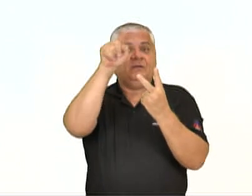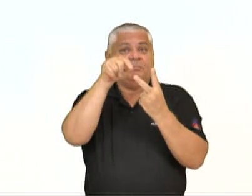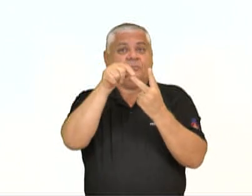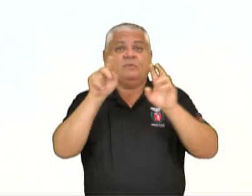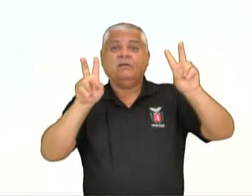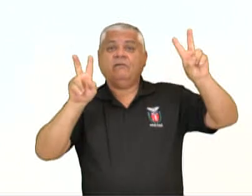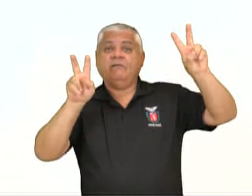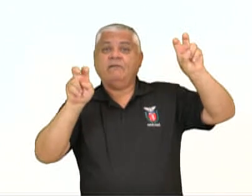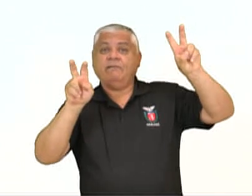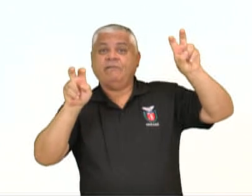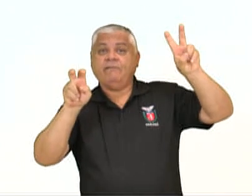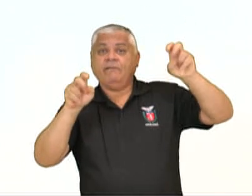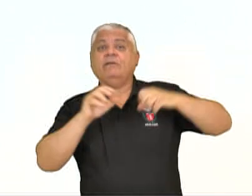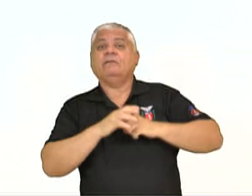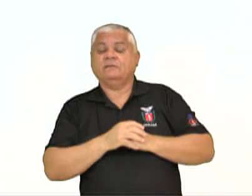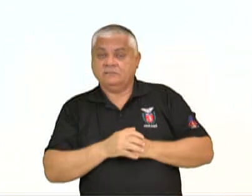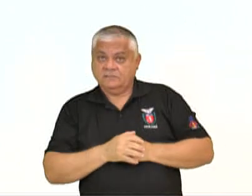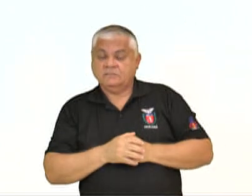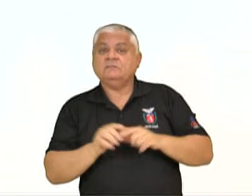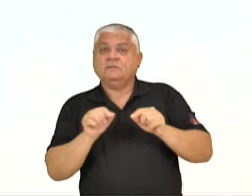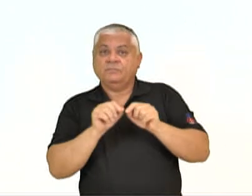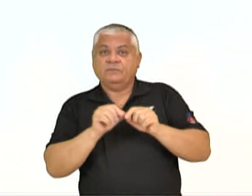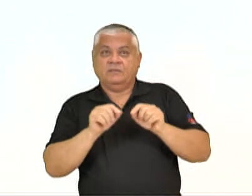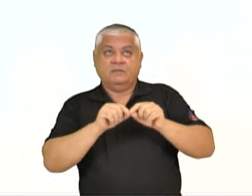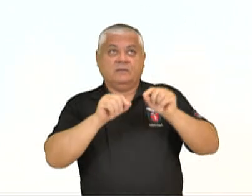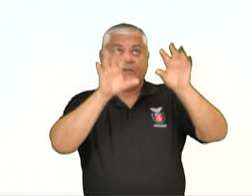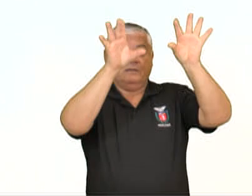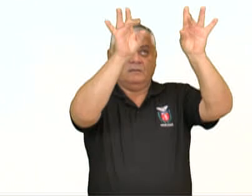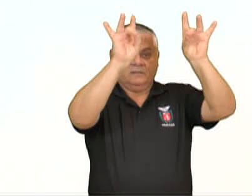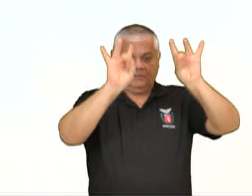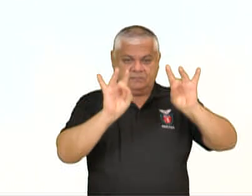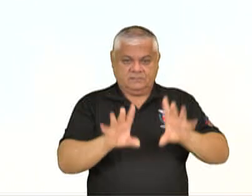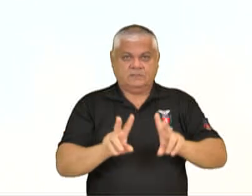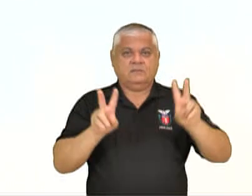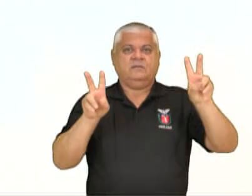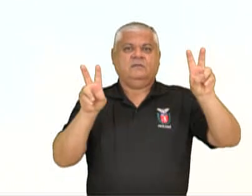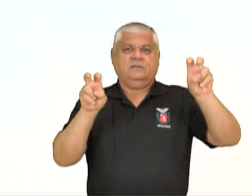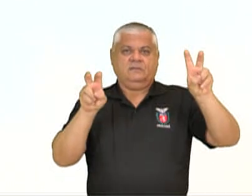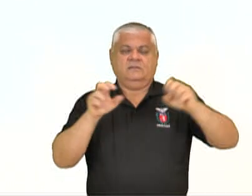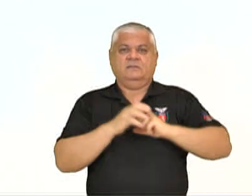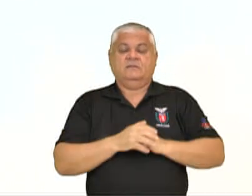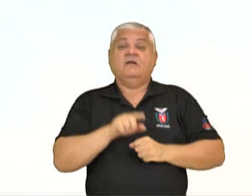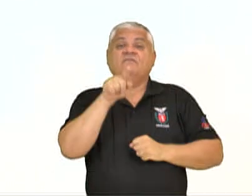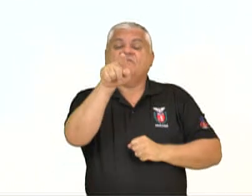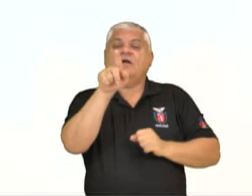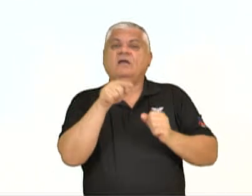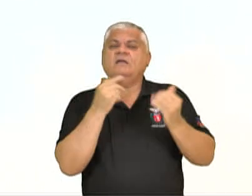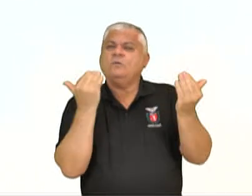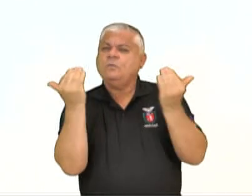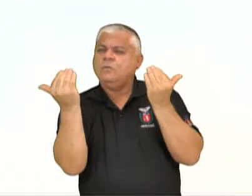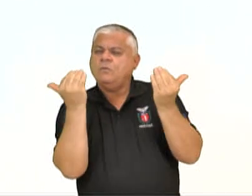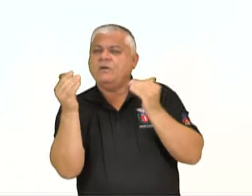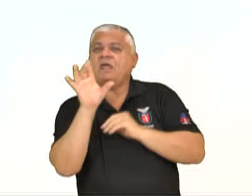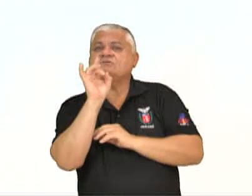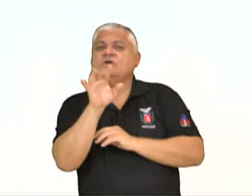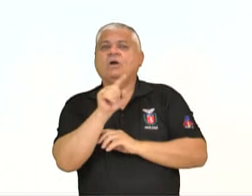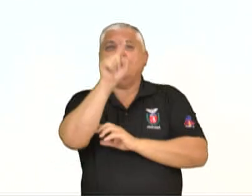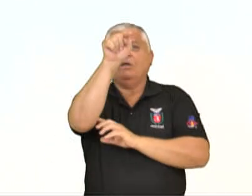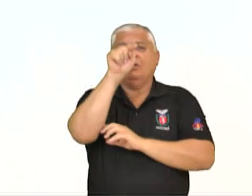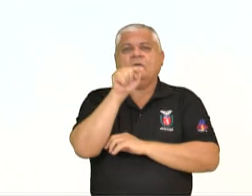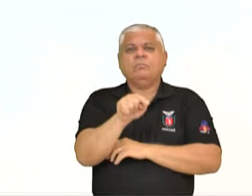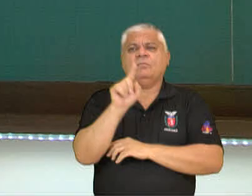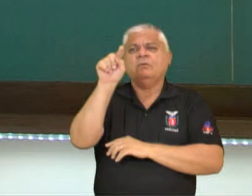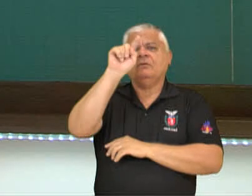a citação de uma frase que foi tirada da tirinha. Mas vocês vão analisar apenas aqui o ponto de interrogação